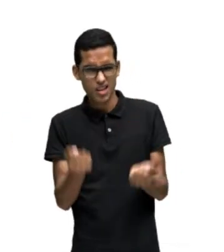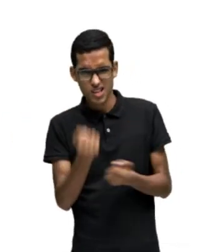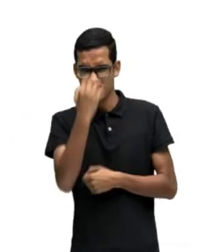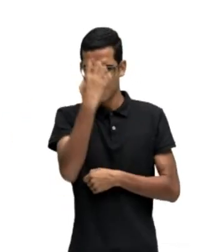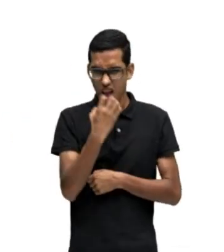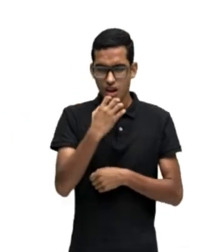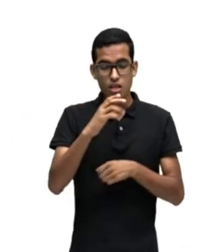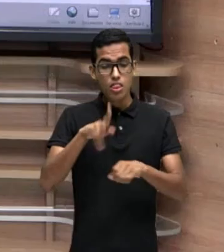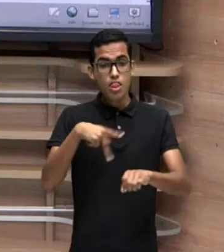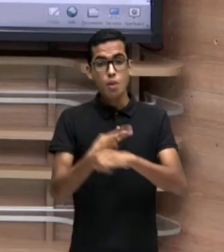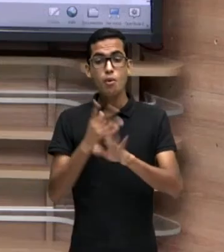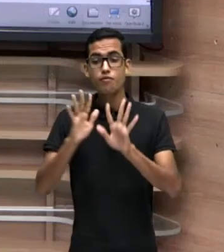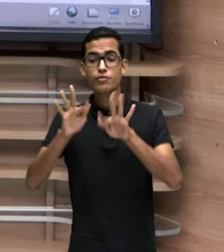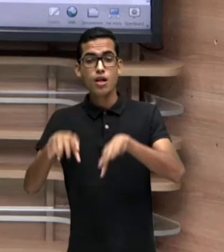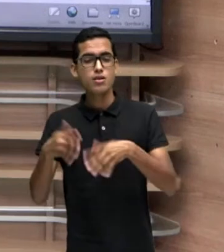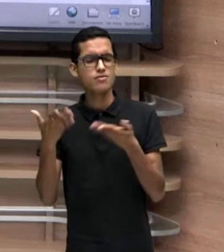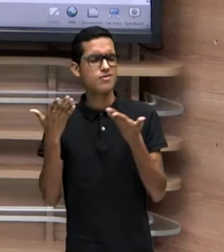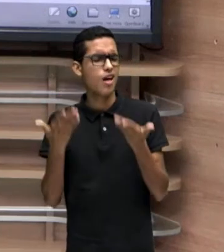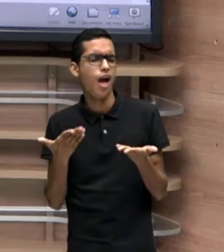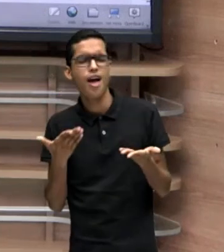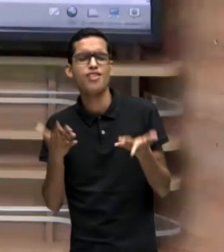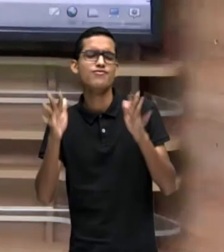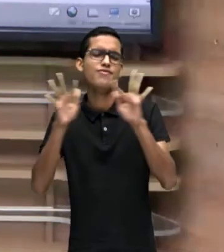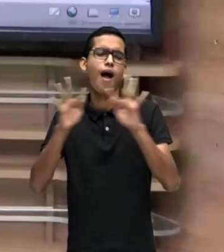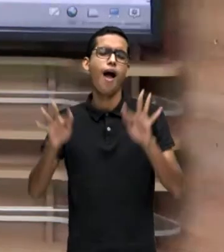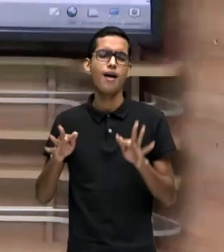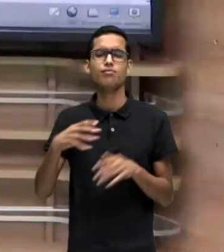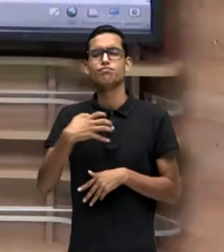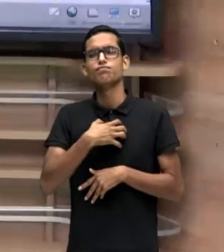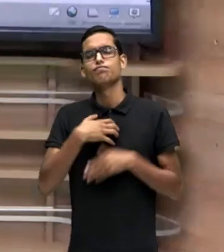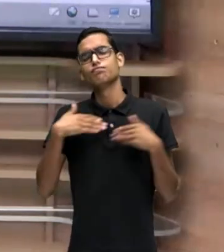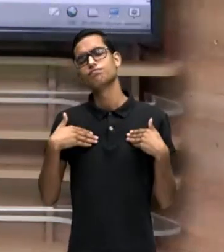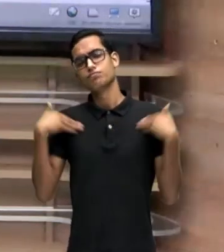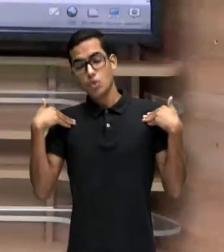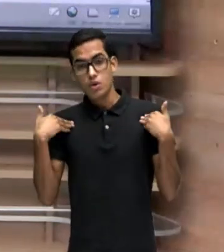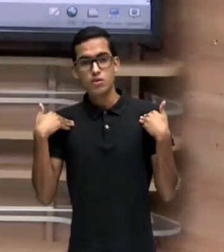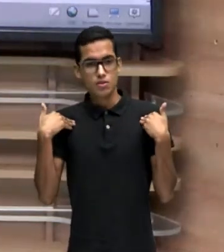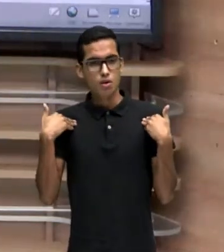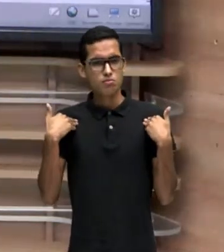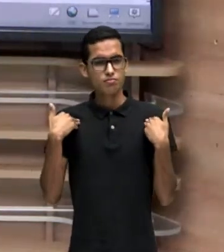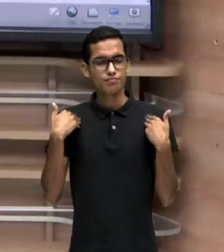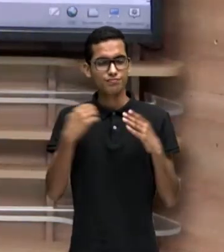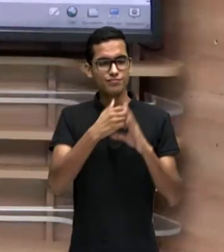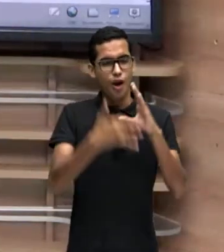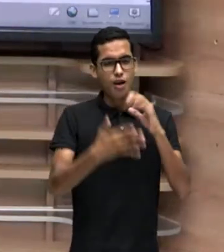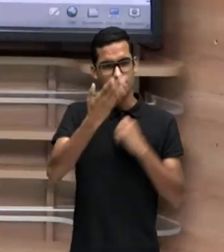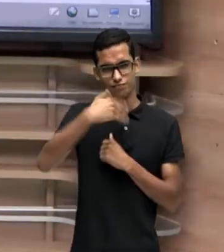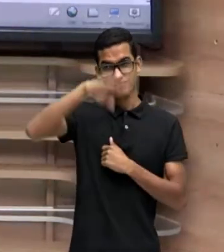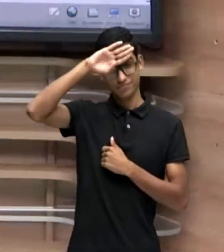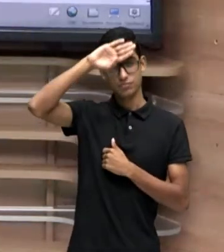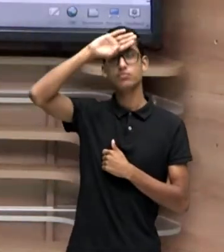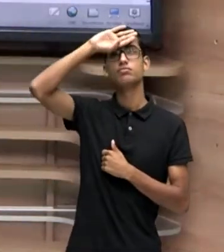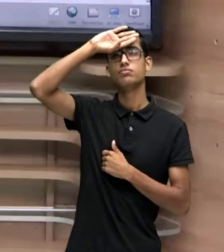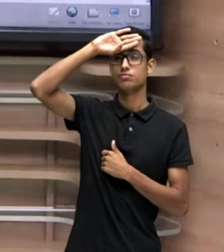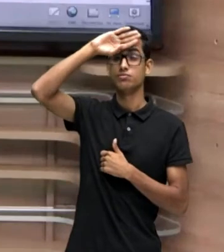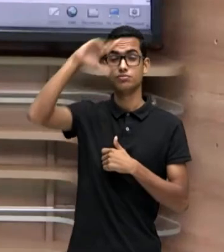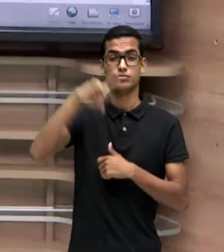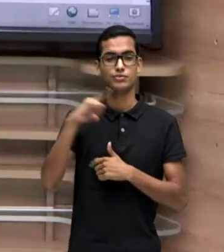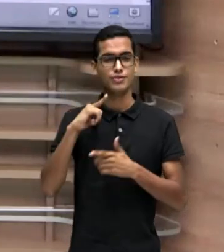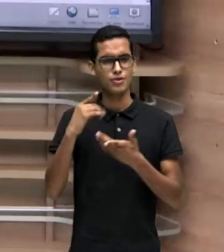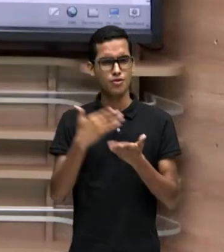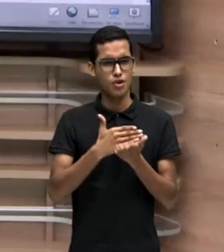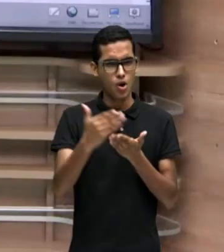leve e feliz. Muitos dramas têm essa característica, eles começam com aquela forma mais pesada, aquele contexto